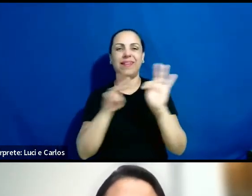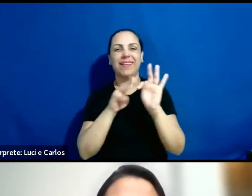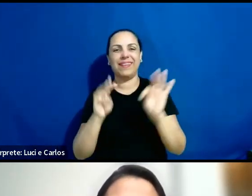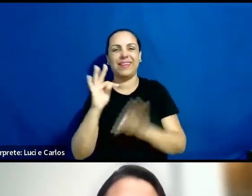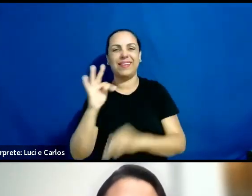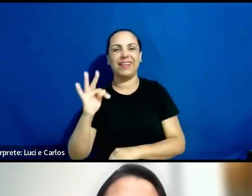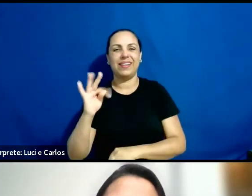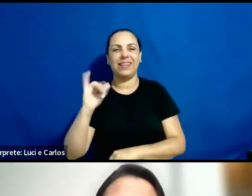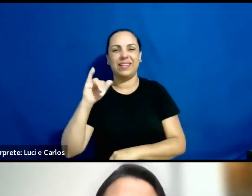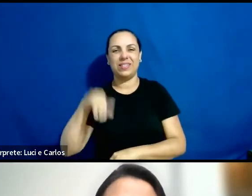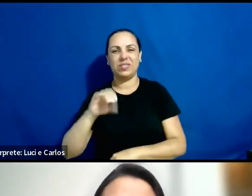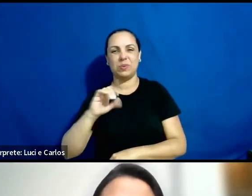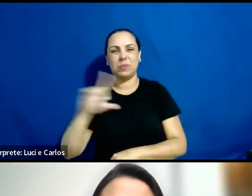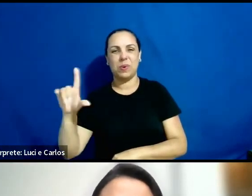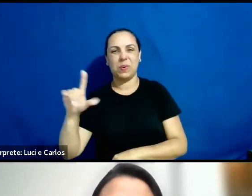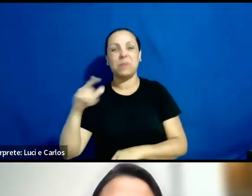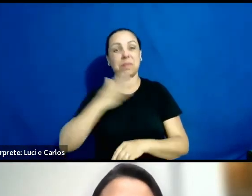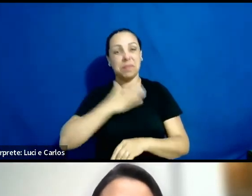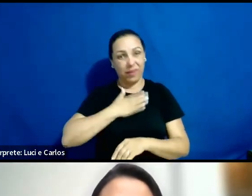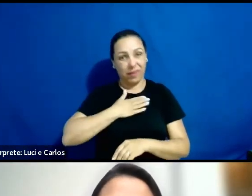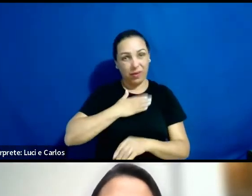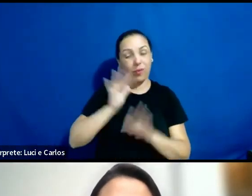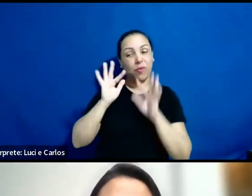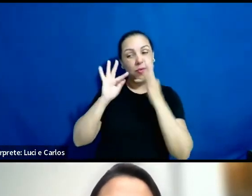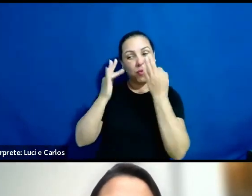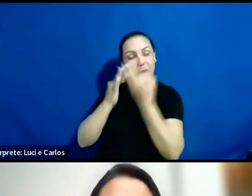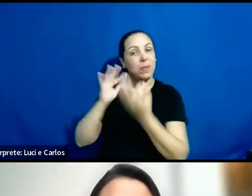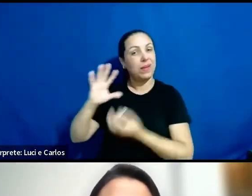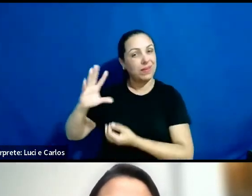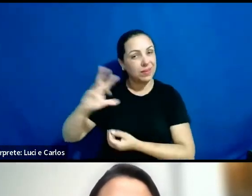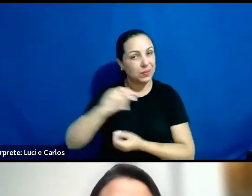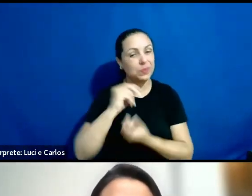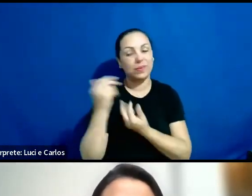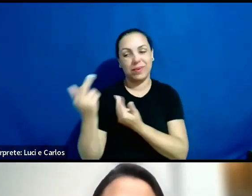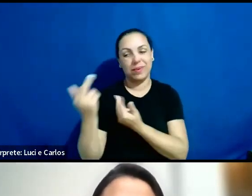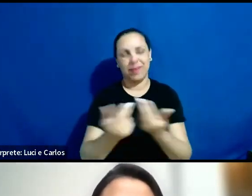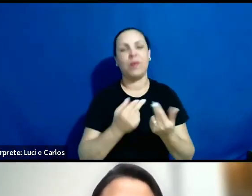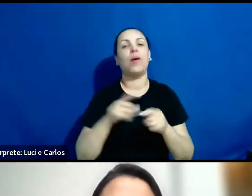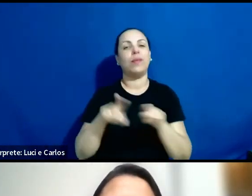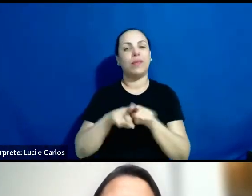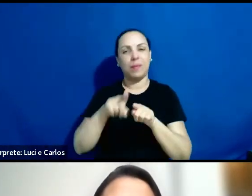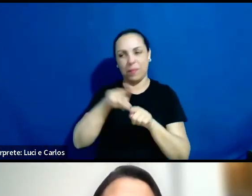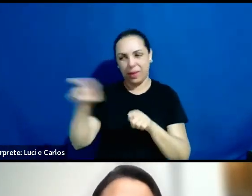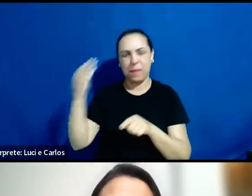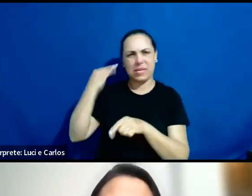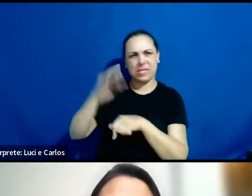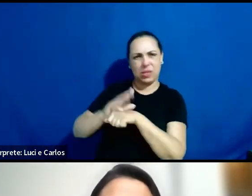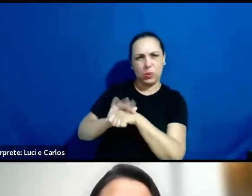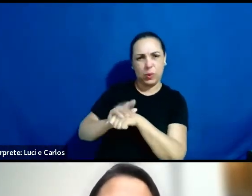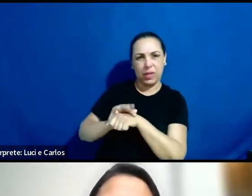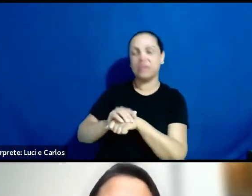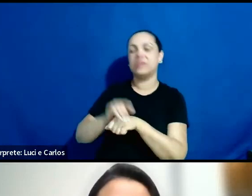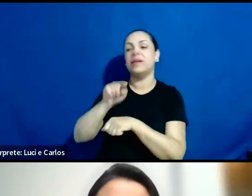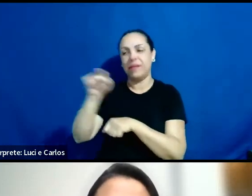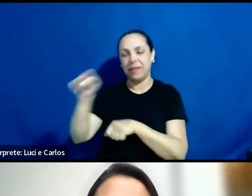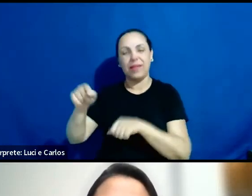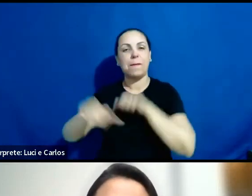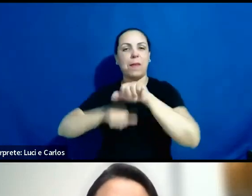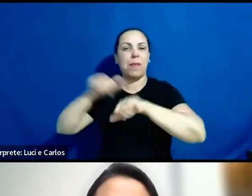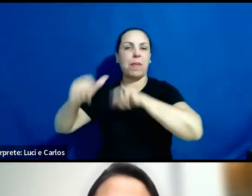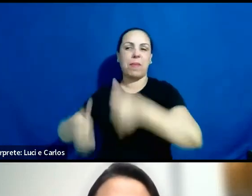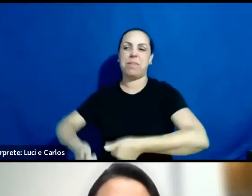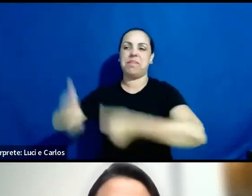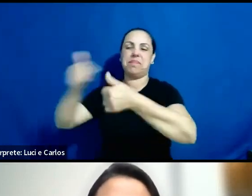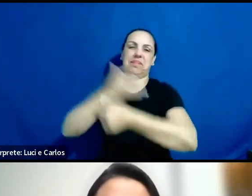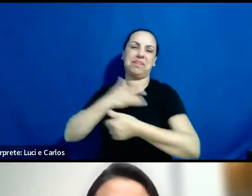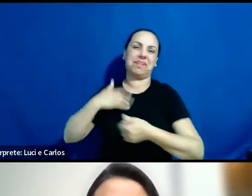Hoje toda a minha família faz o uso, tivemos muitos benefícios na minha família que não tem como eu relatar todos, mas